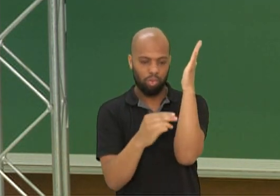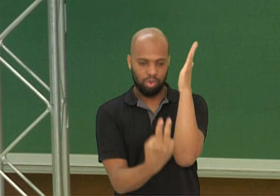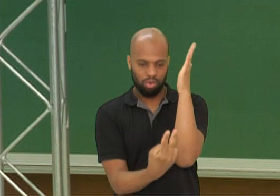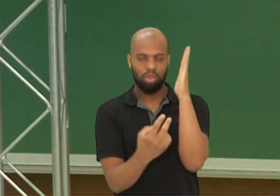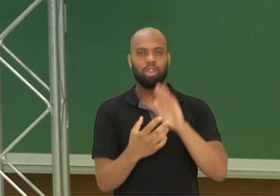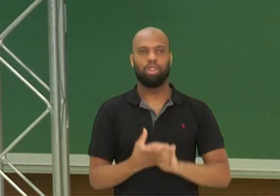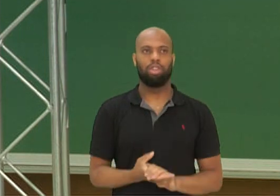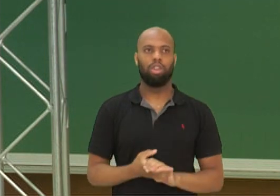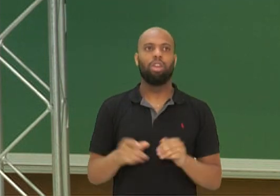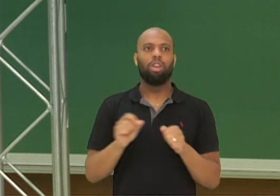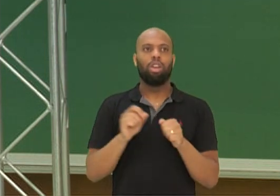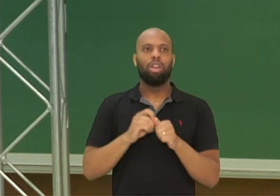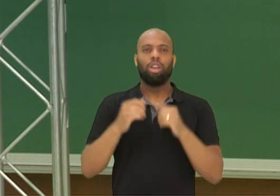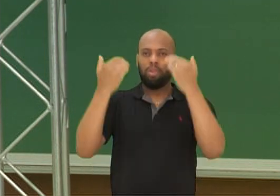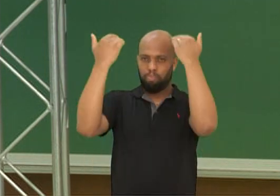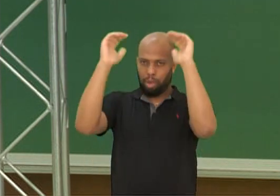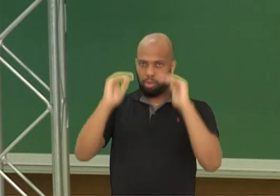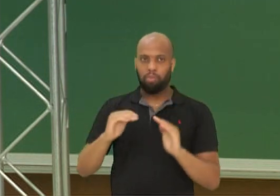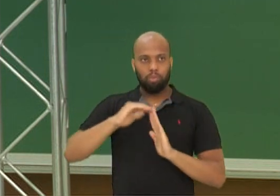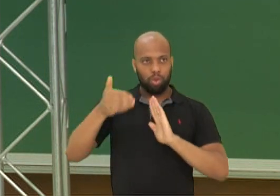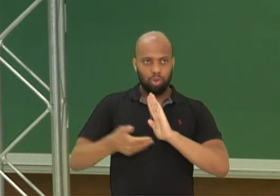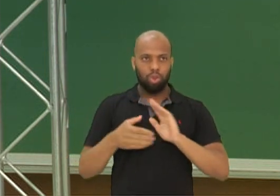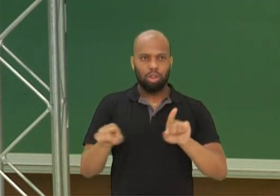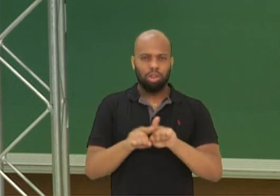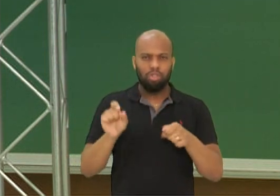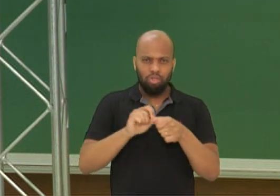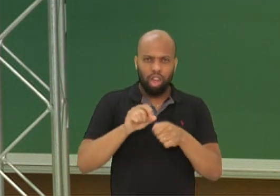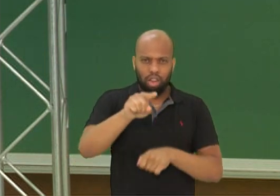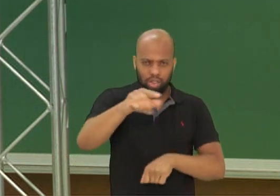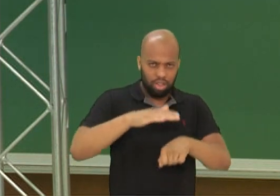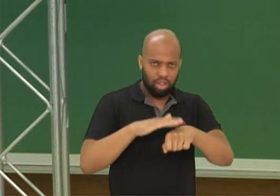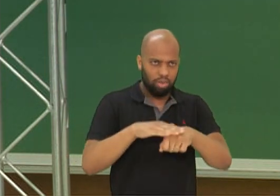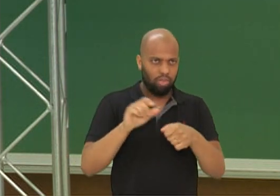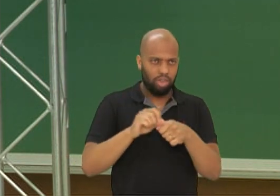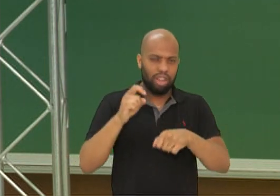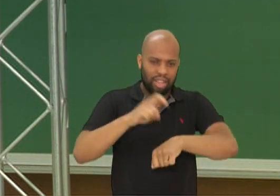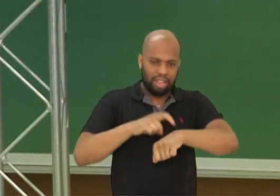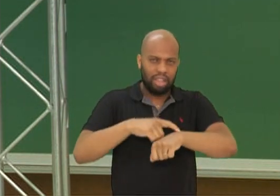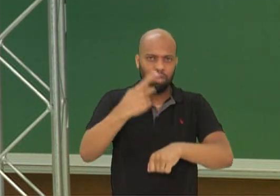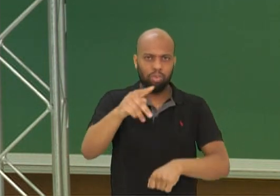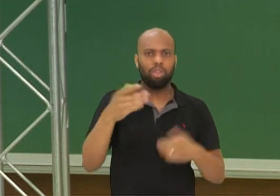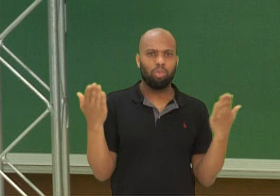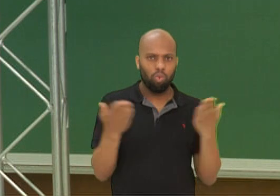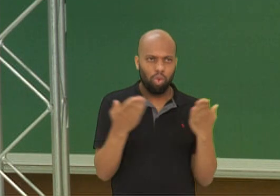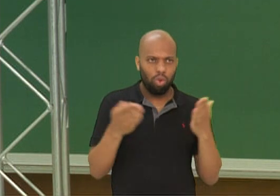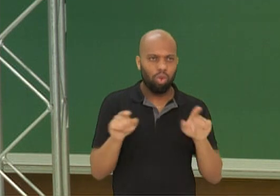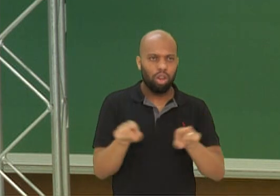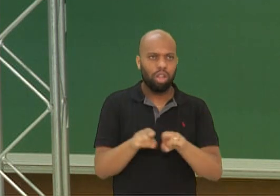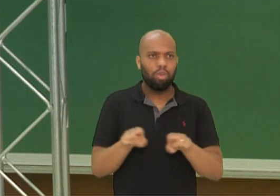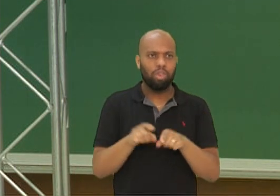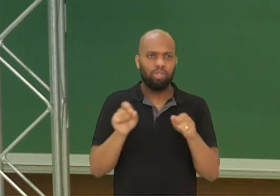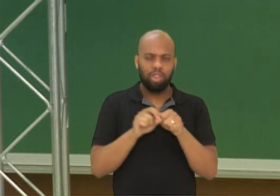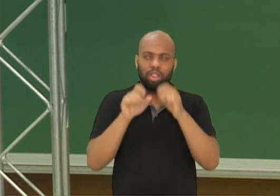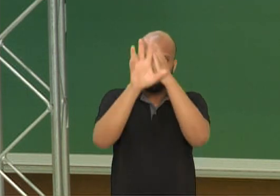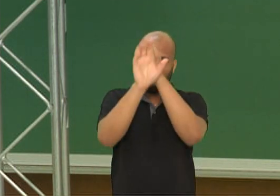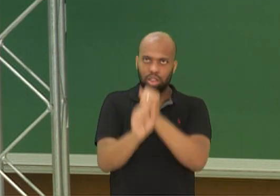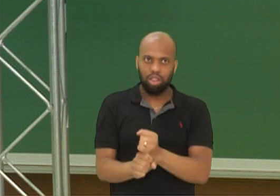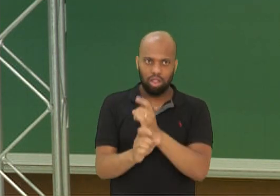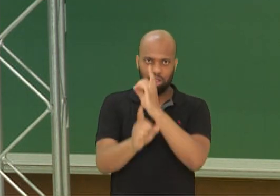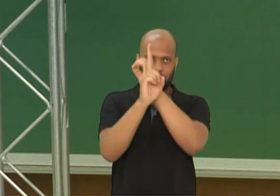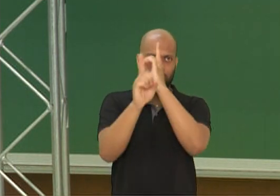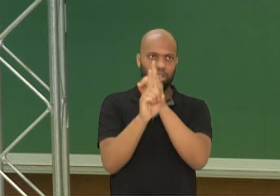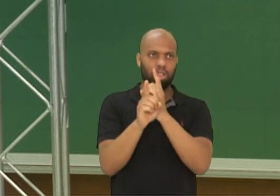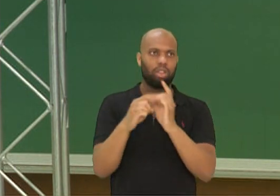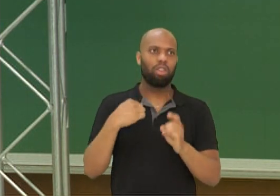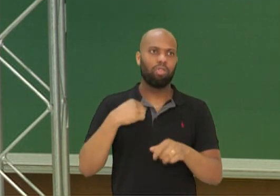Você vai fazer isso para os demais, calcule agora nesse momento aí, vou deixar um tempinho para você calcular, vou